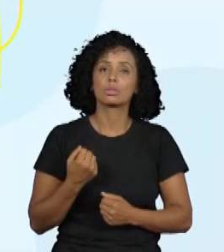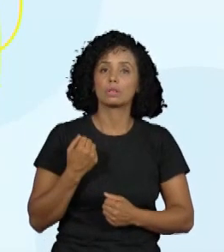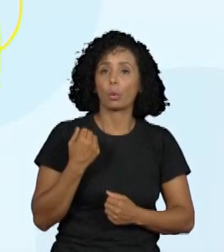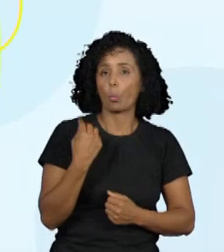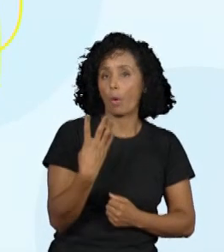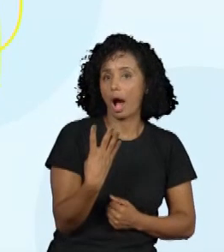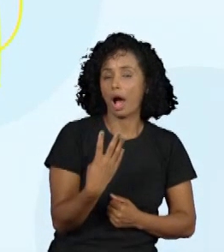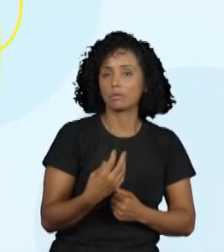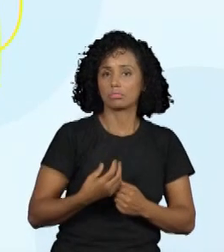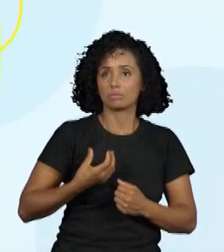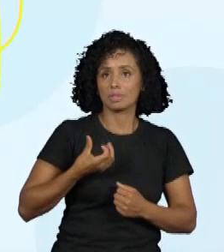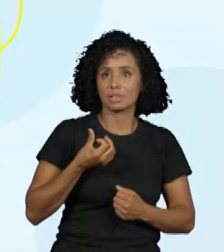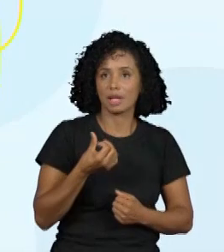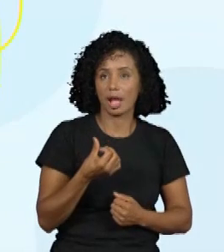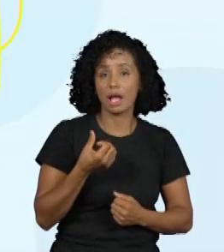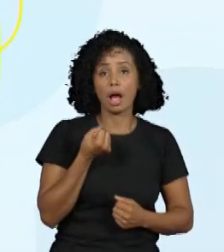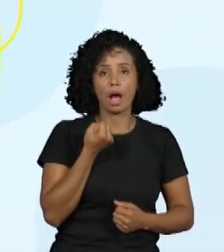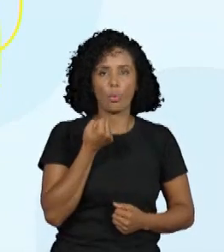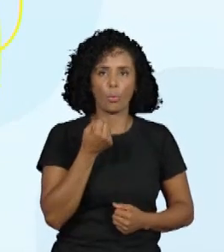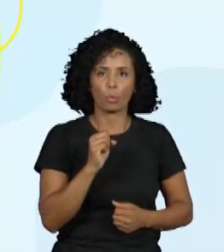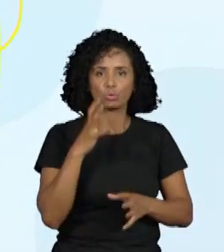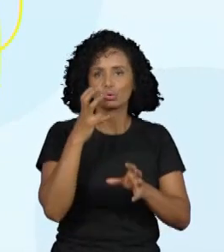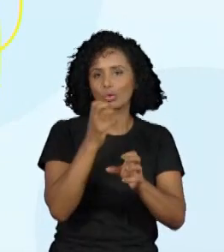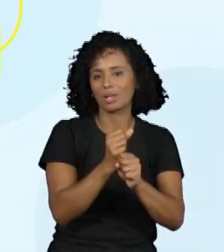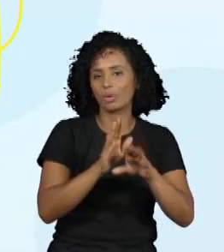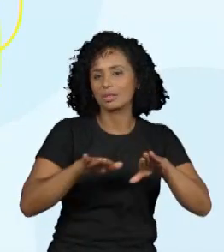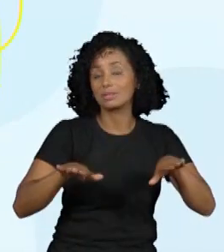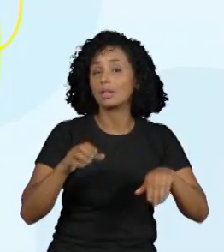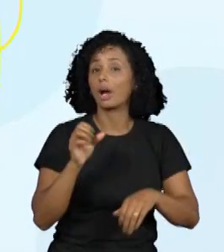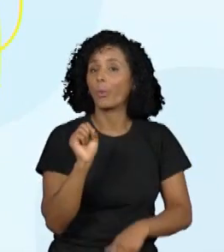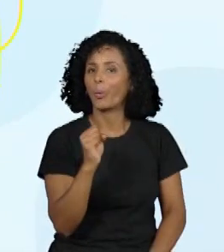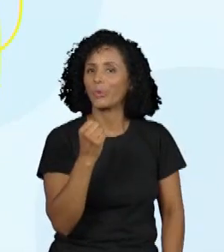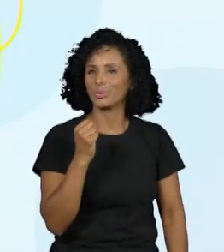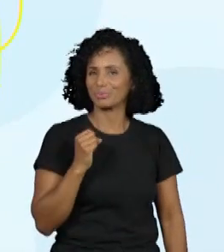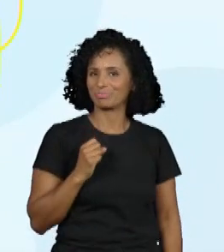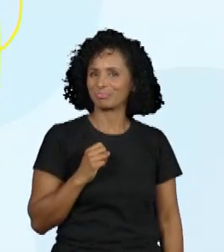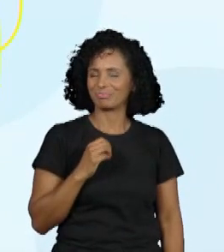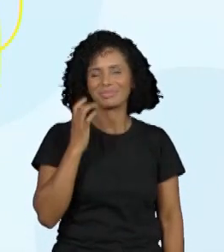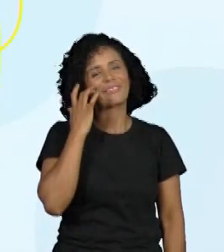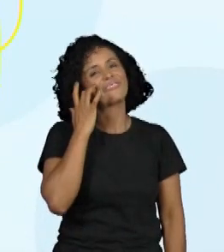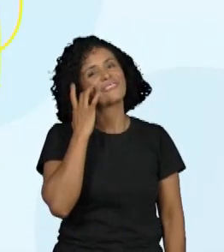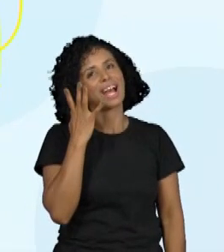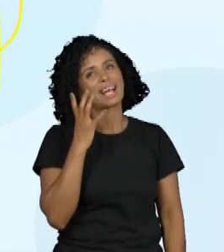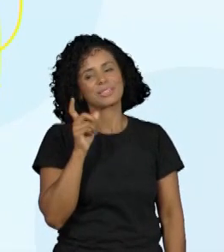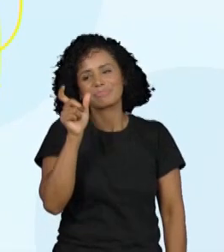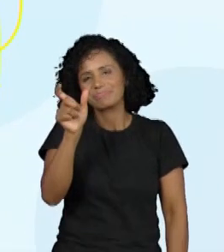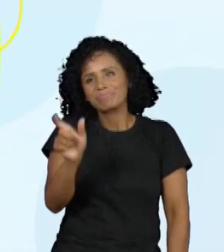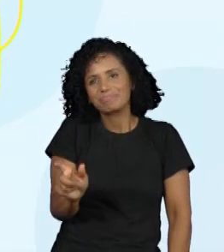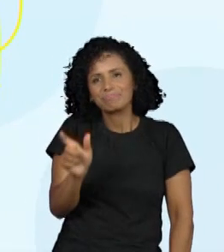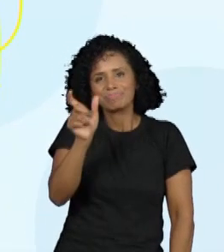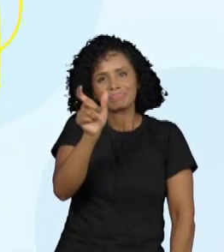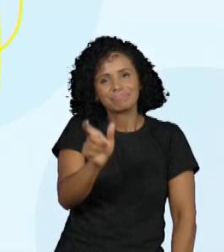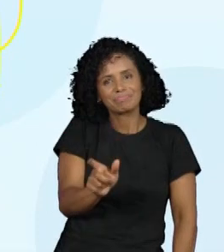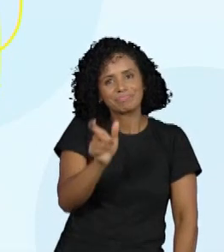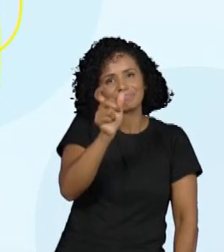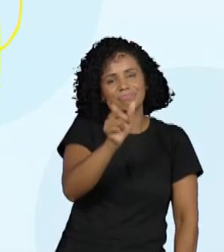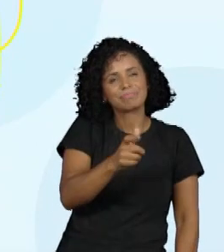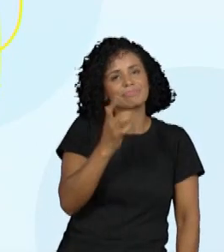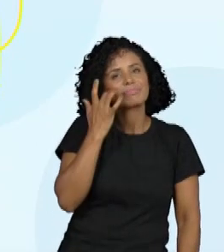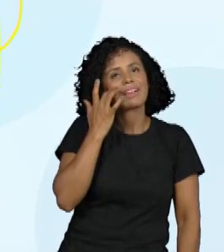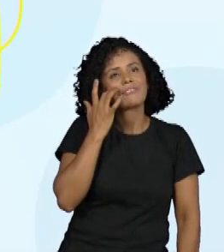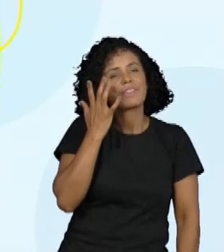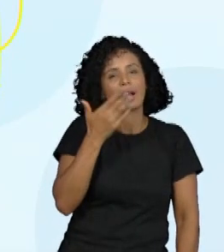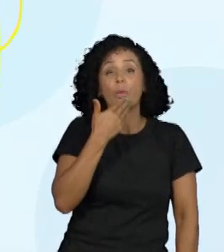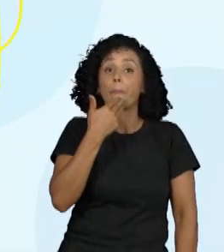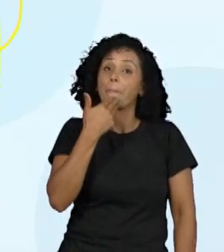8. Saberia que tem ali 8 crianças. Muito mais fácil assim do que observar todas elas espalhadas